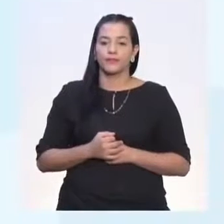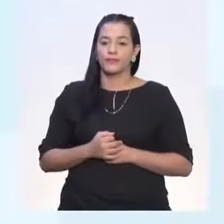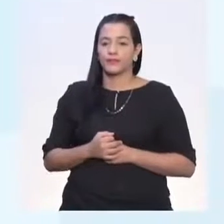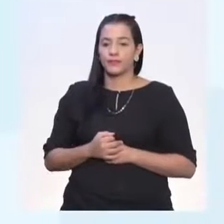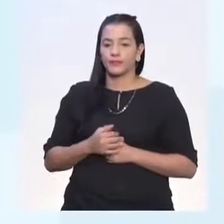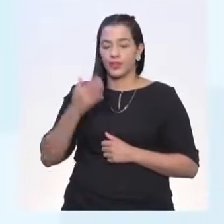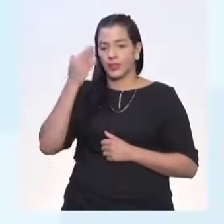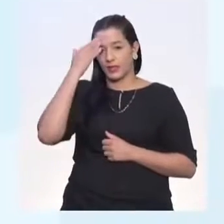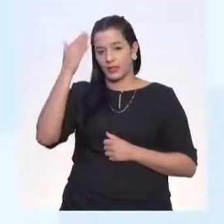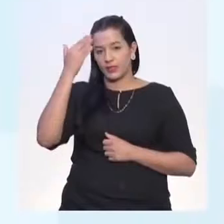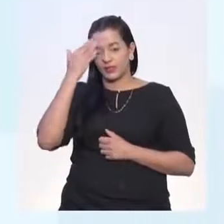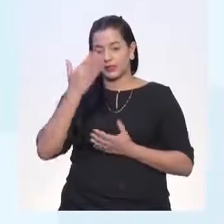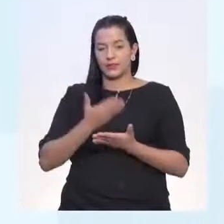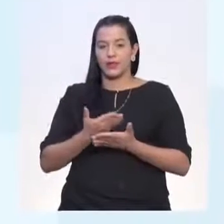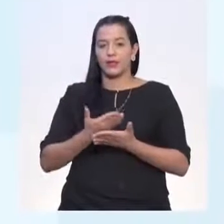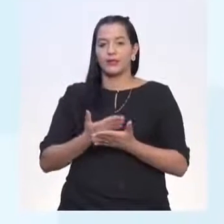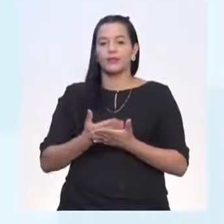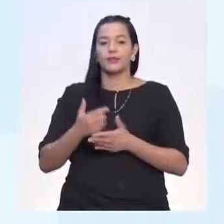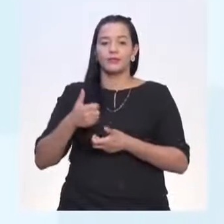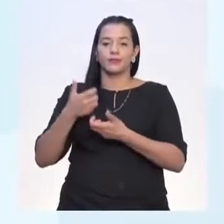sua aula, como sempre.